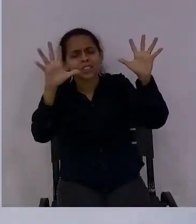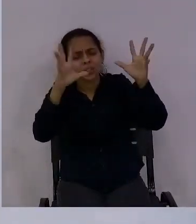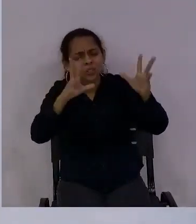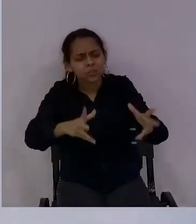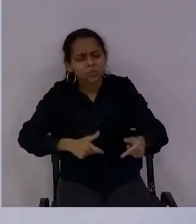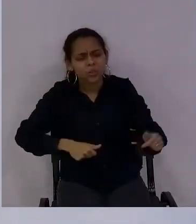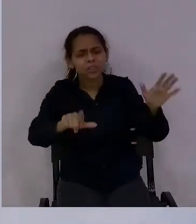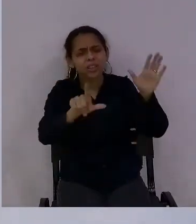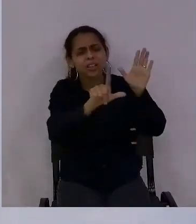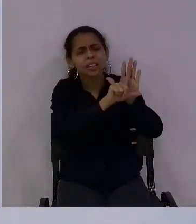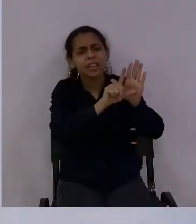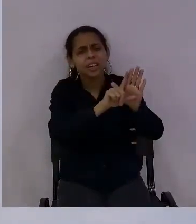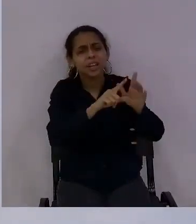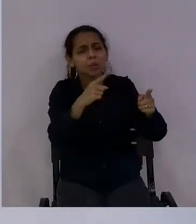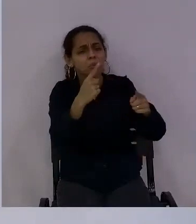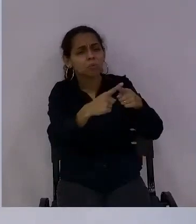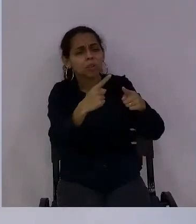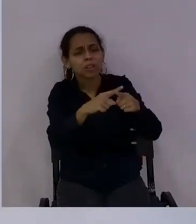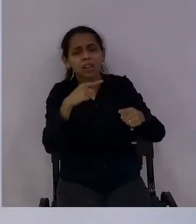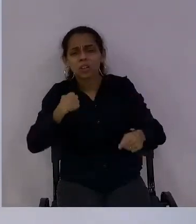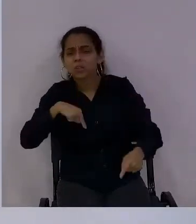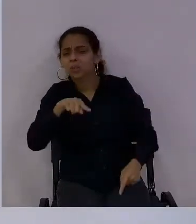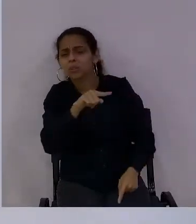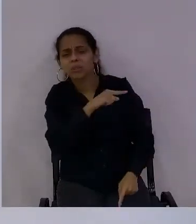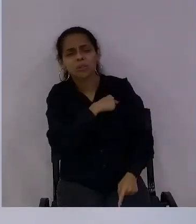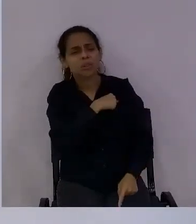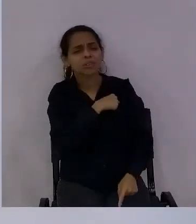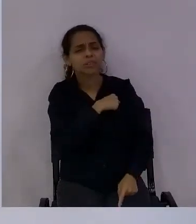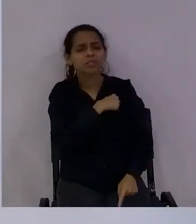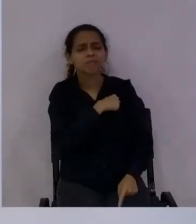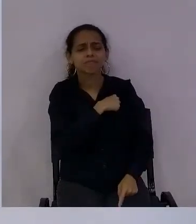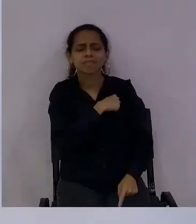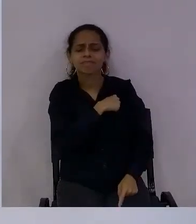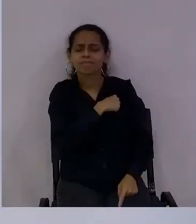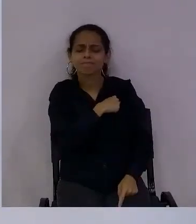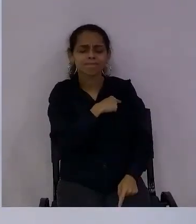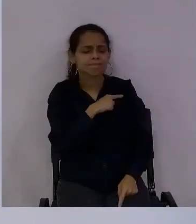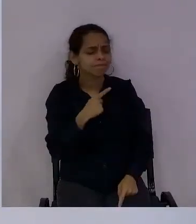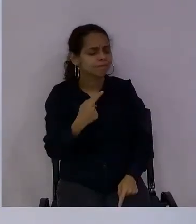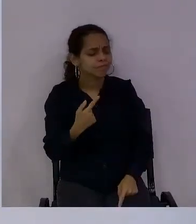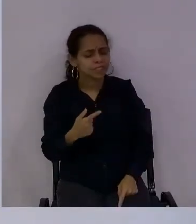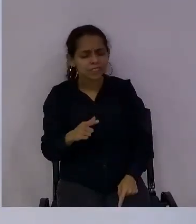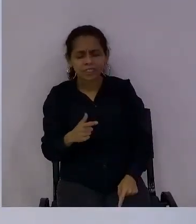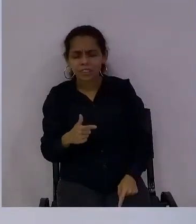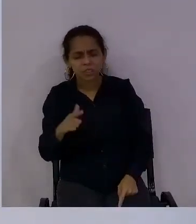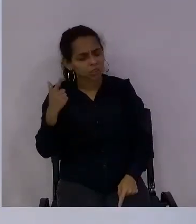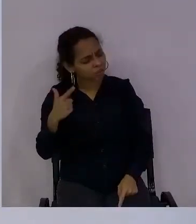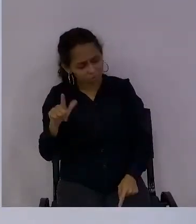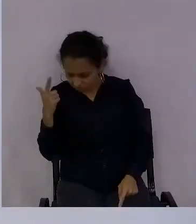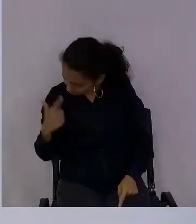diante da minha e da sua incompetência de não cumprirmos aquilo que agrada a Deus.